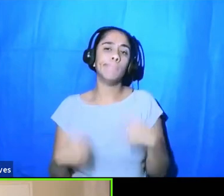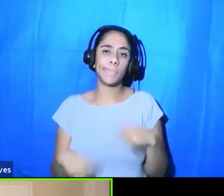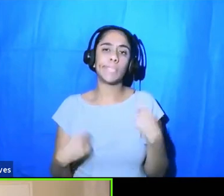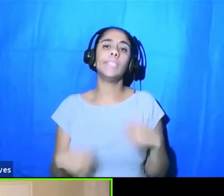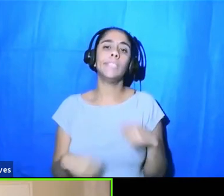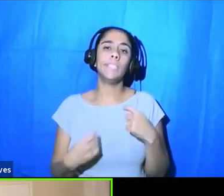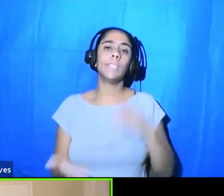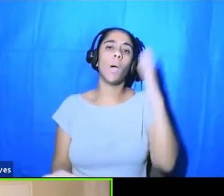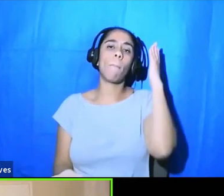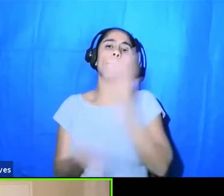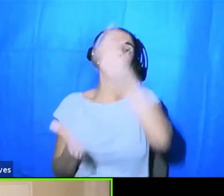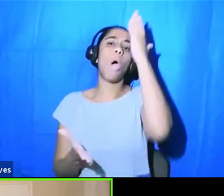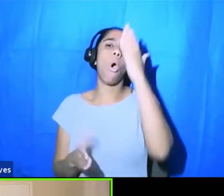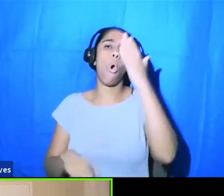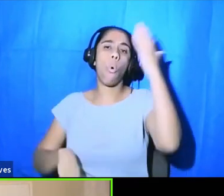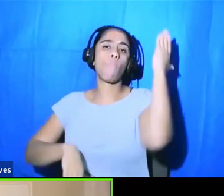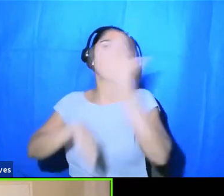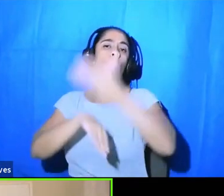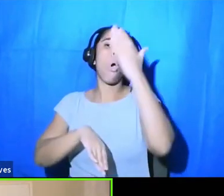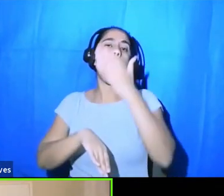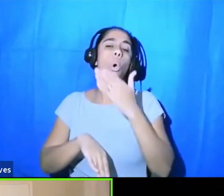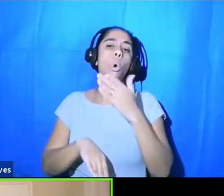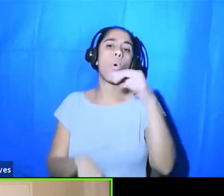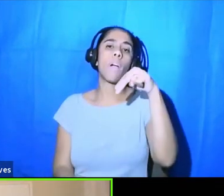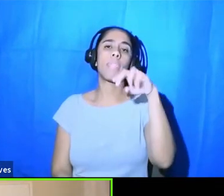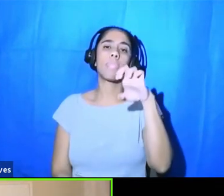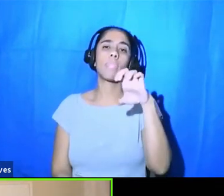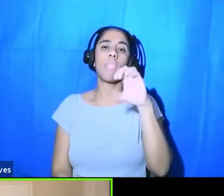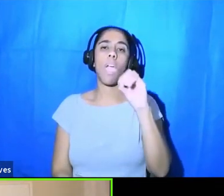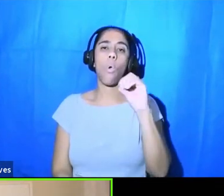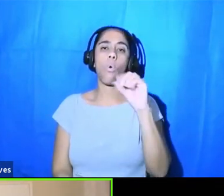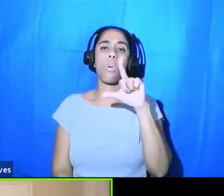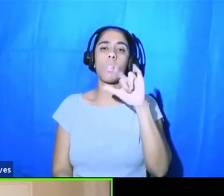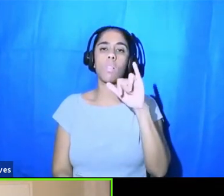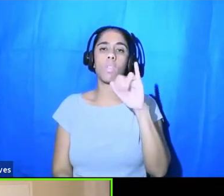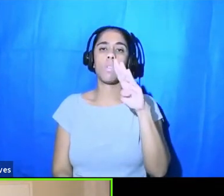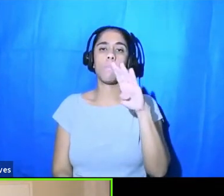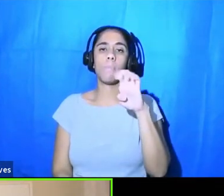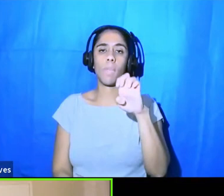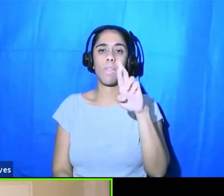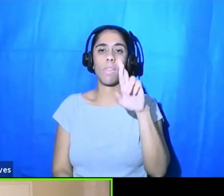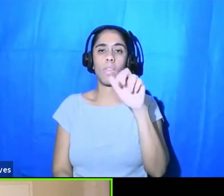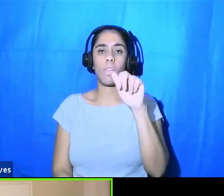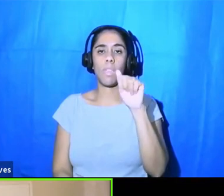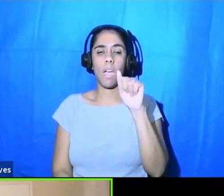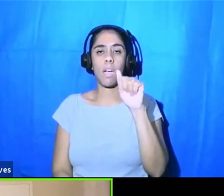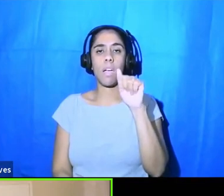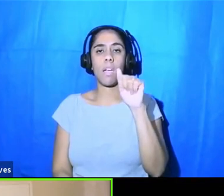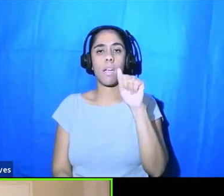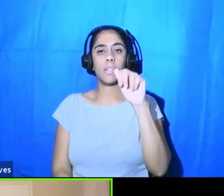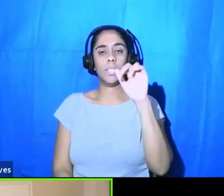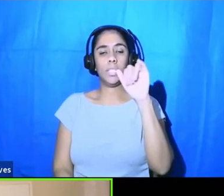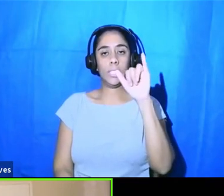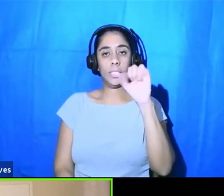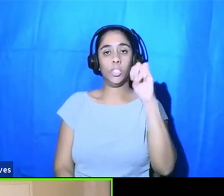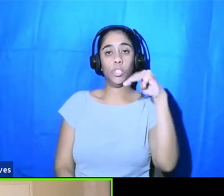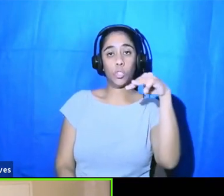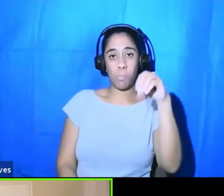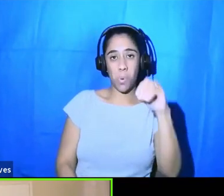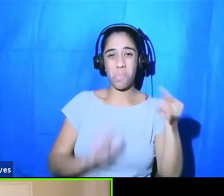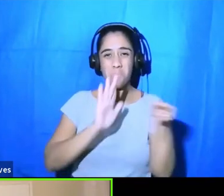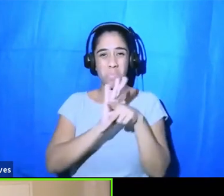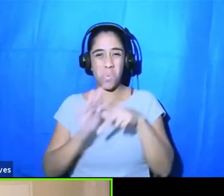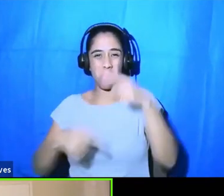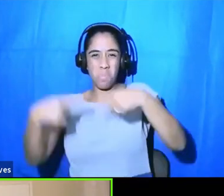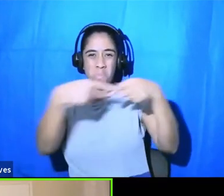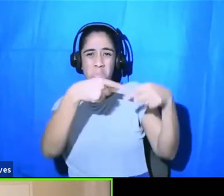Estado plurinacional garante de direitos solidário organizado em